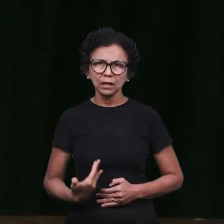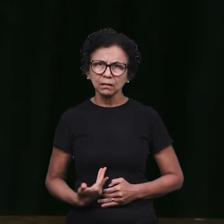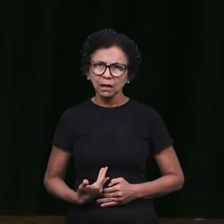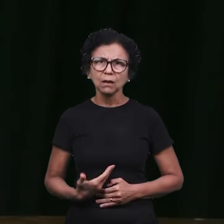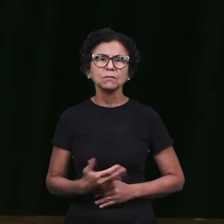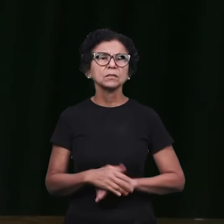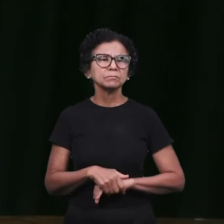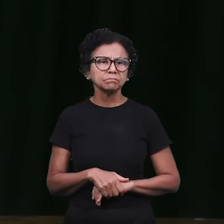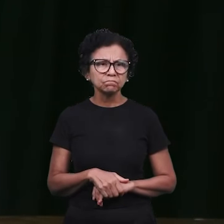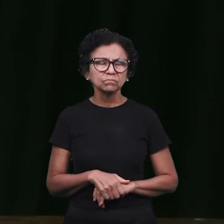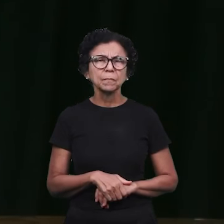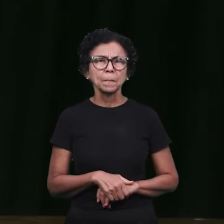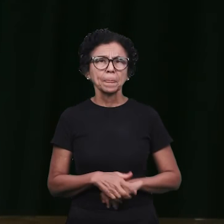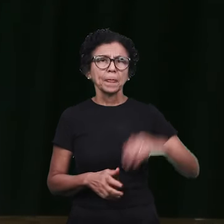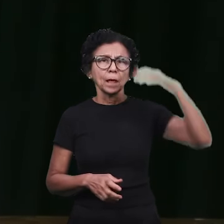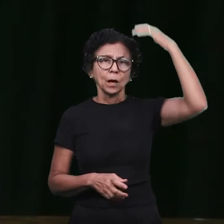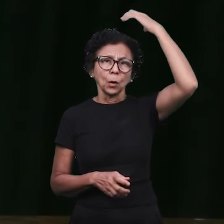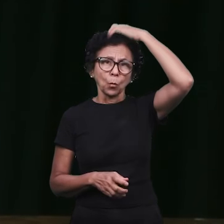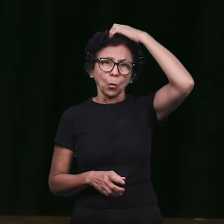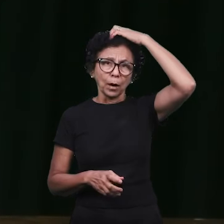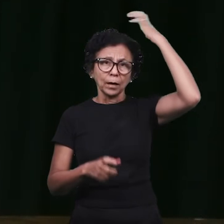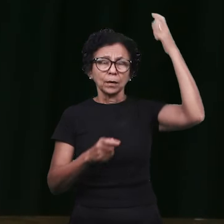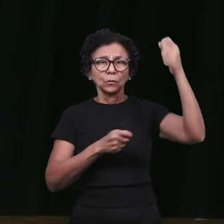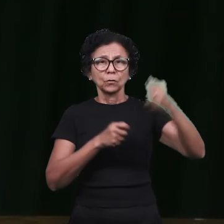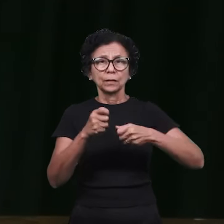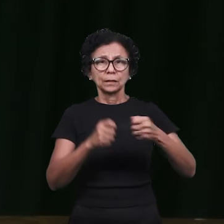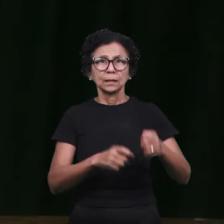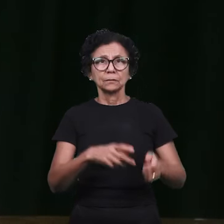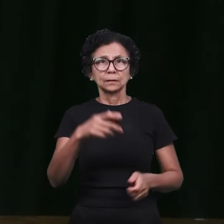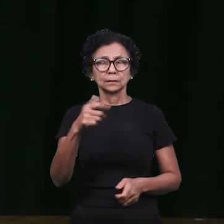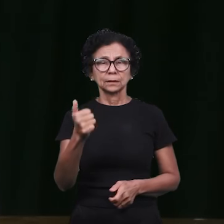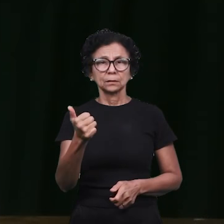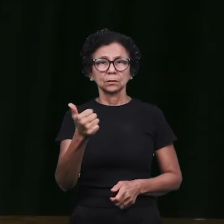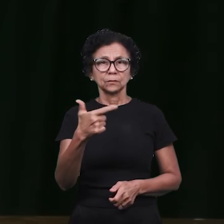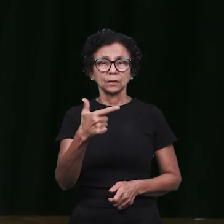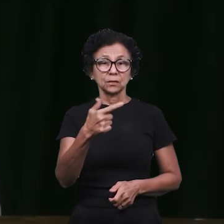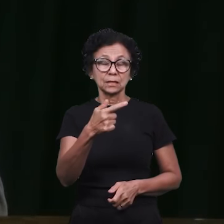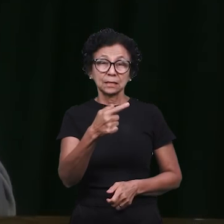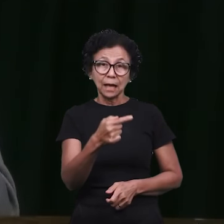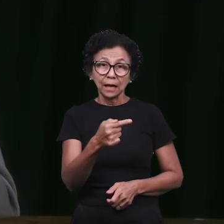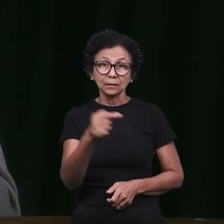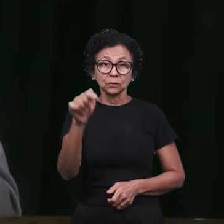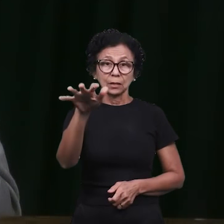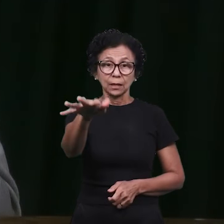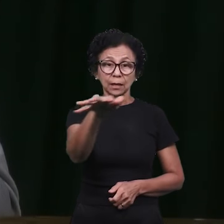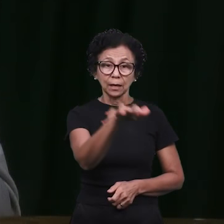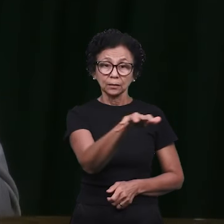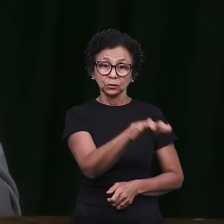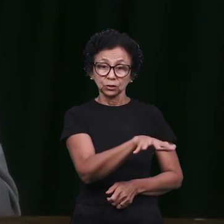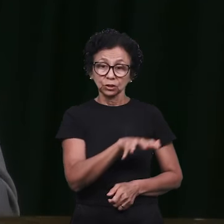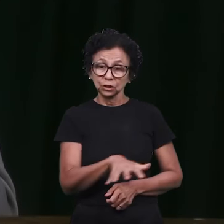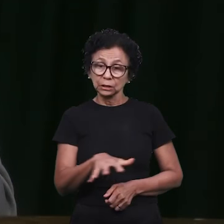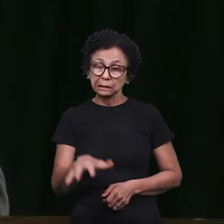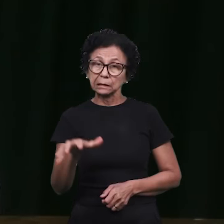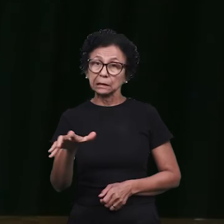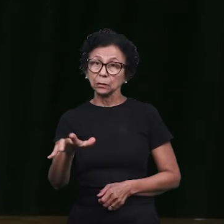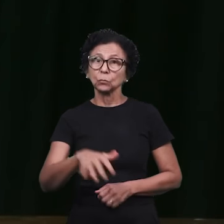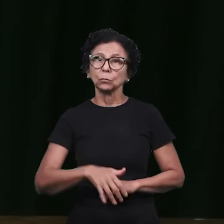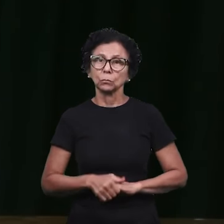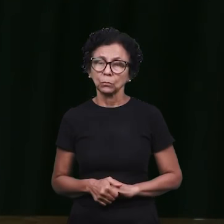127 províncias. A palavra nos fala aqui Era a que, maior que era potência da da época, Índia né? até a Etiópia, ou